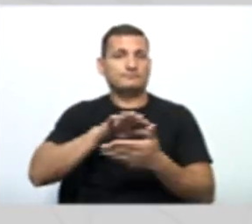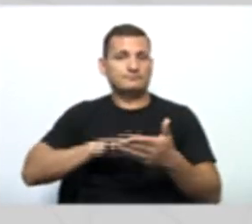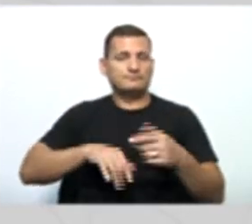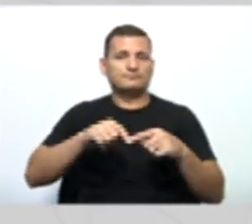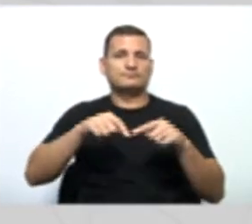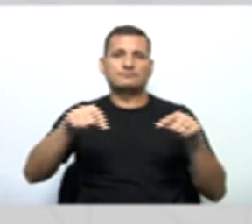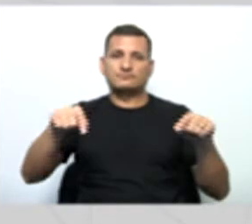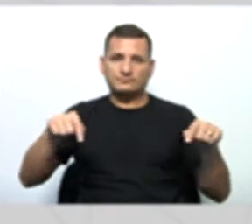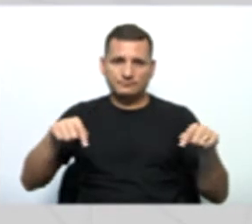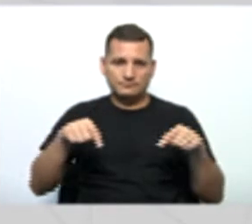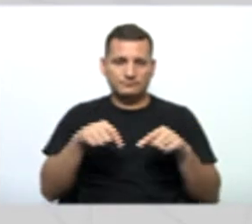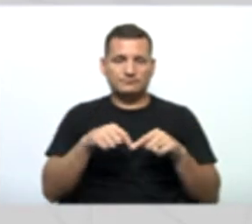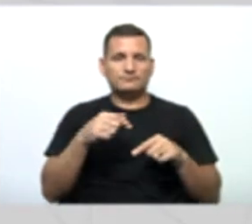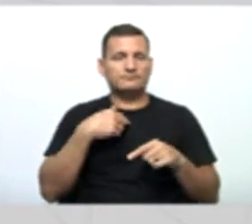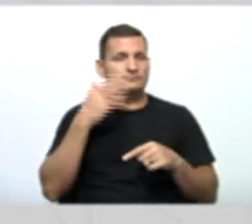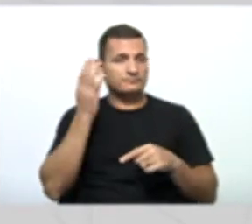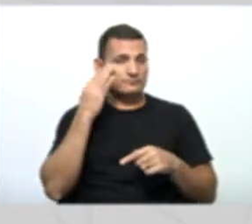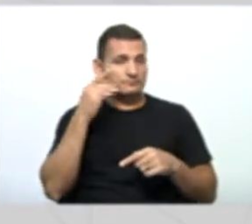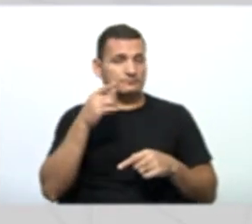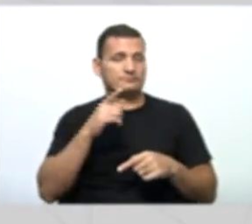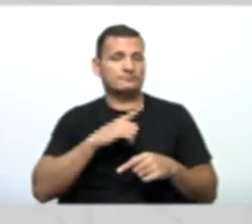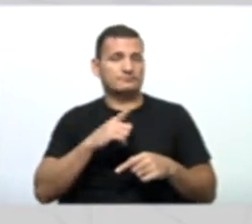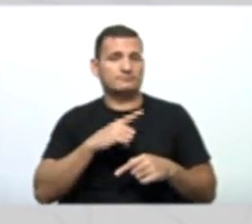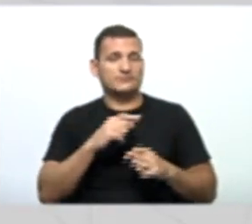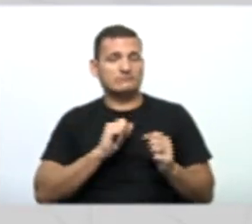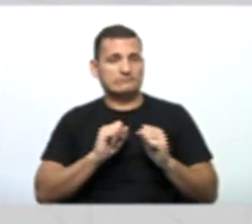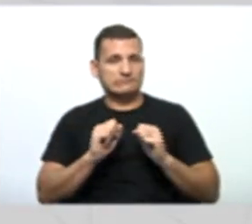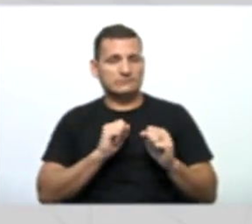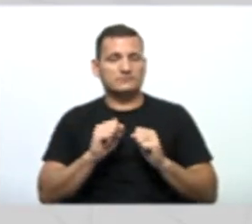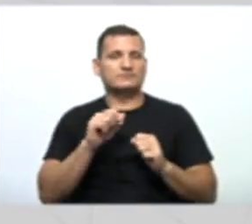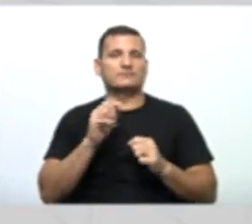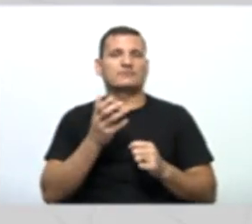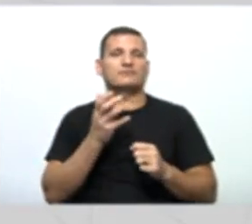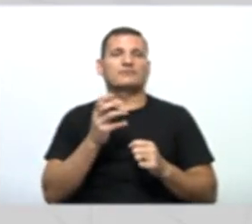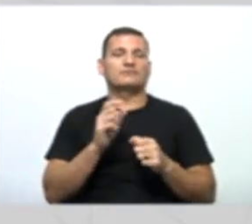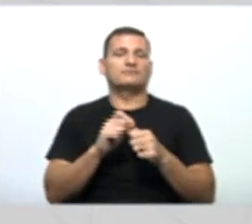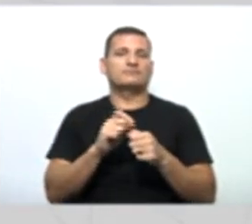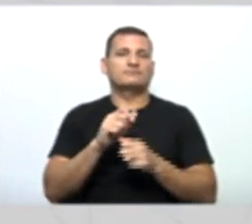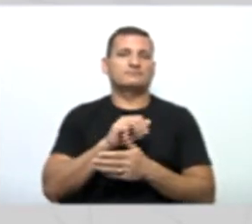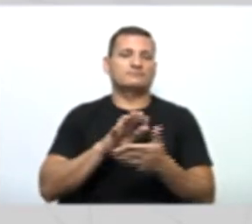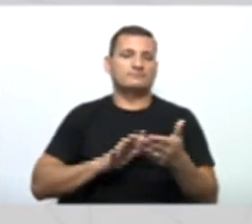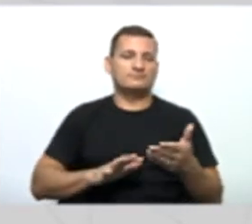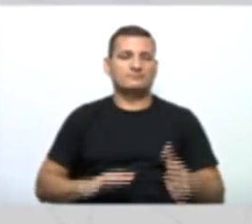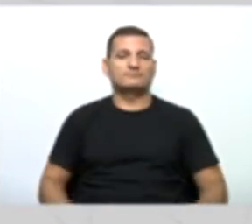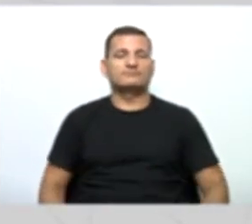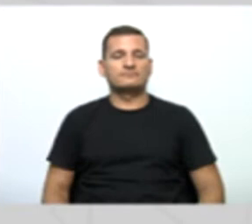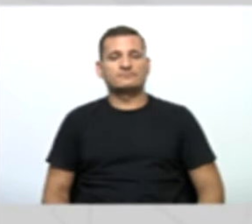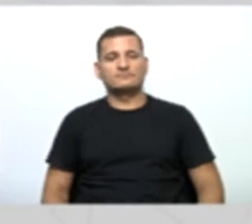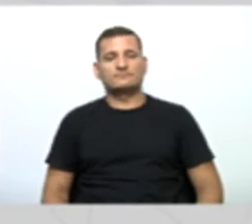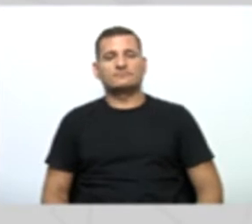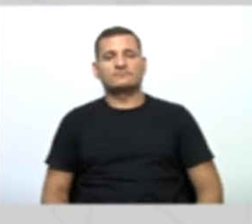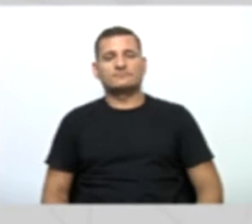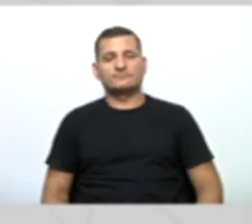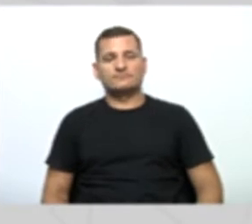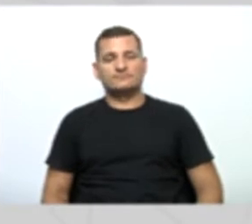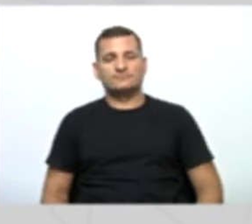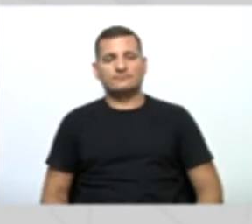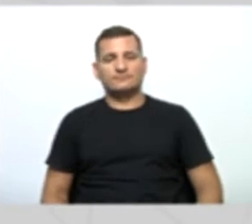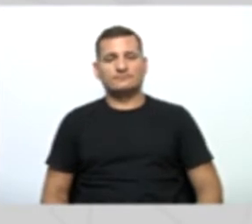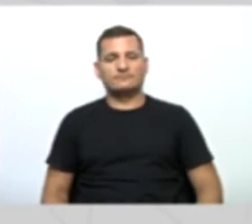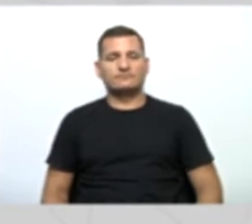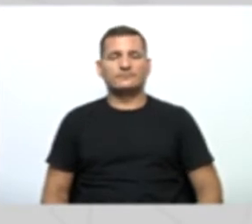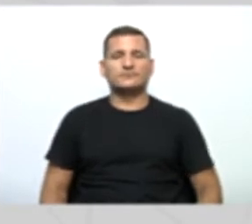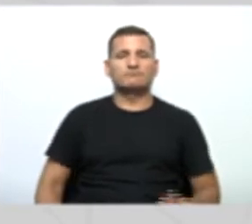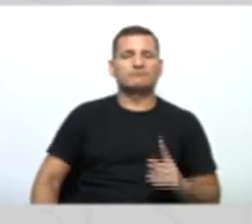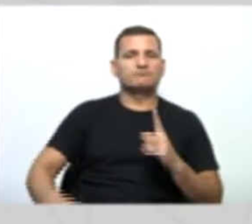Eu sei que vocês estão ansiosos aí para poder desenvolver ela, certo? Vamos lá.